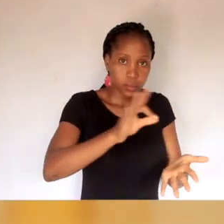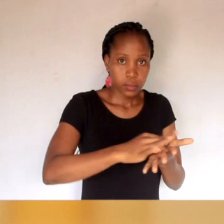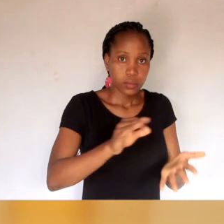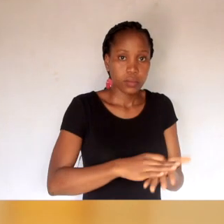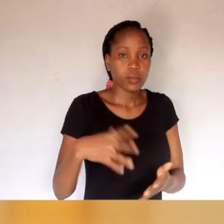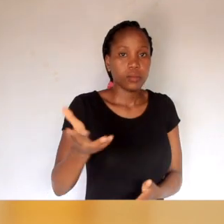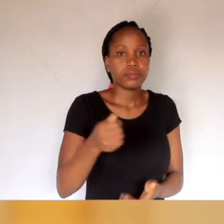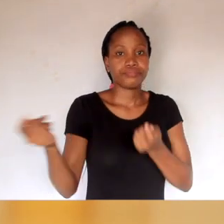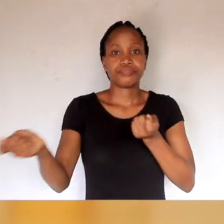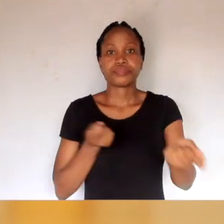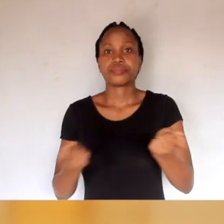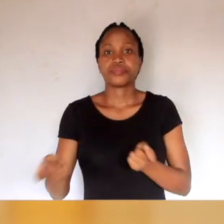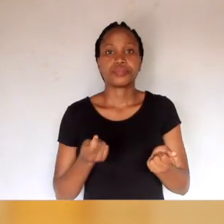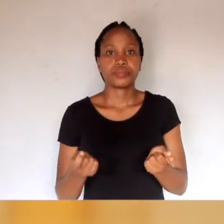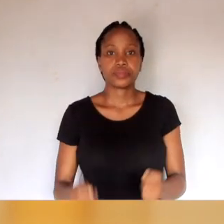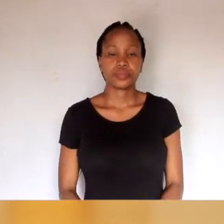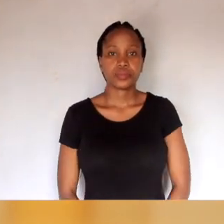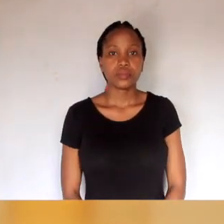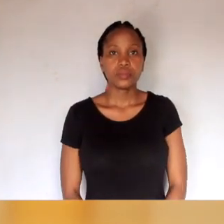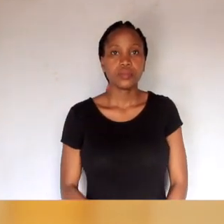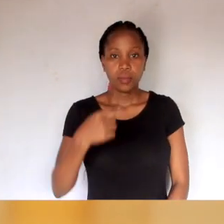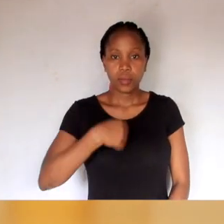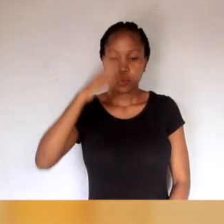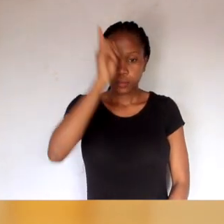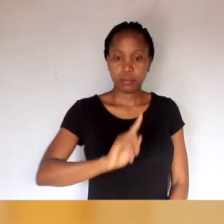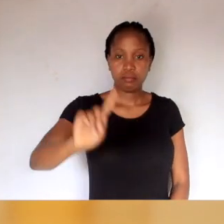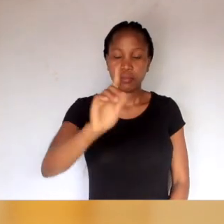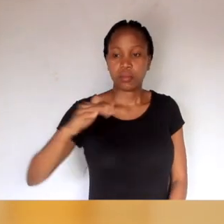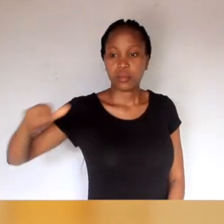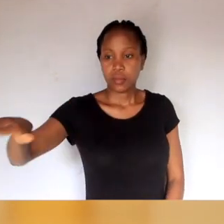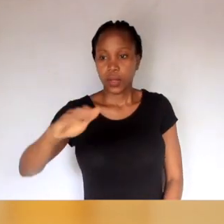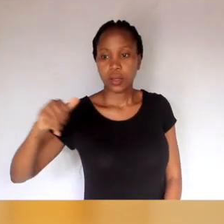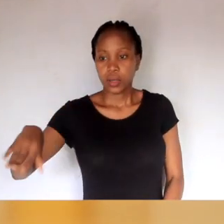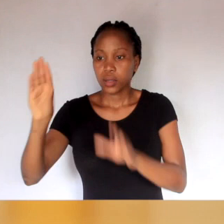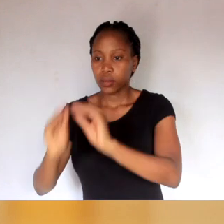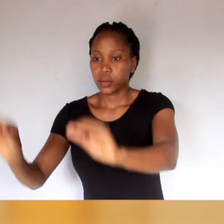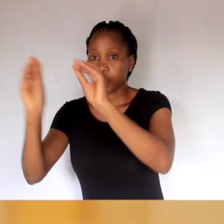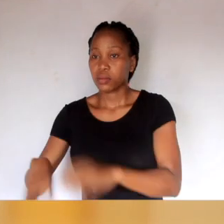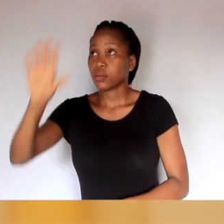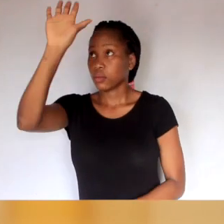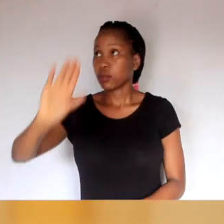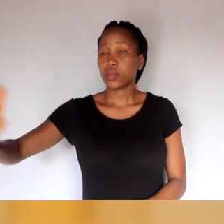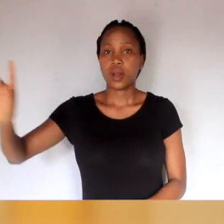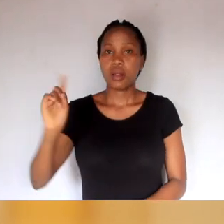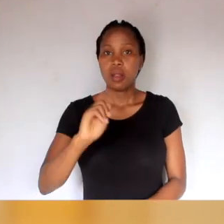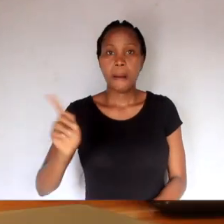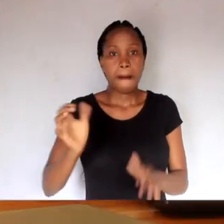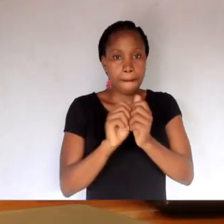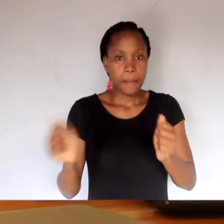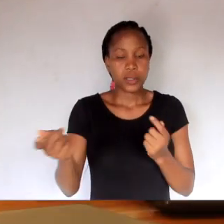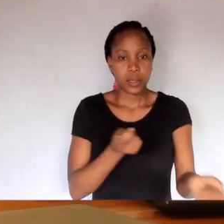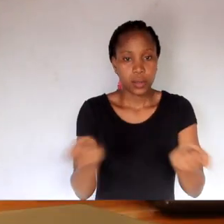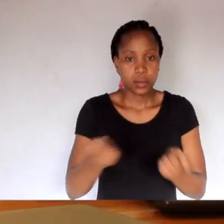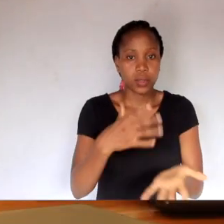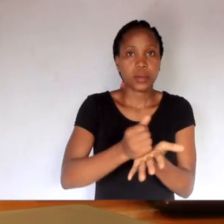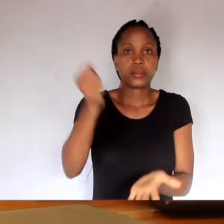operante. Quando fui para lá, não fui na área da educação no geral, fui para a área administrativa e financeira. Viu-se